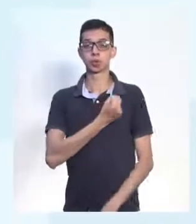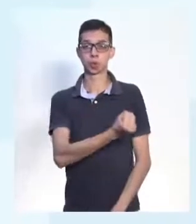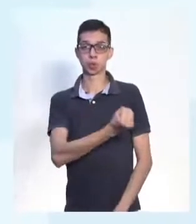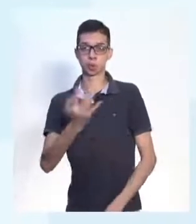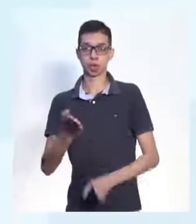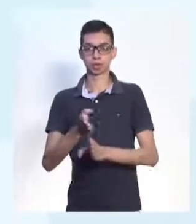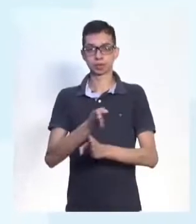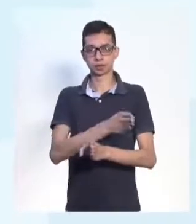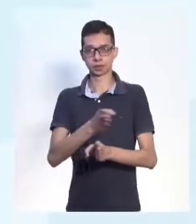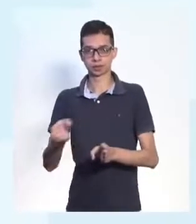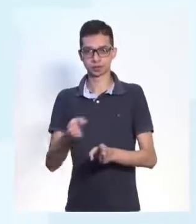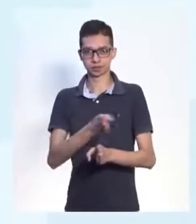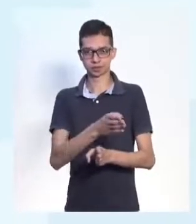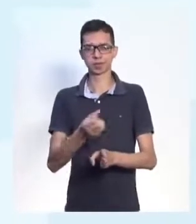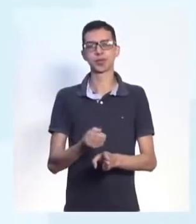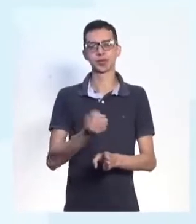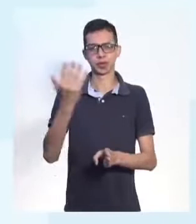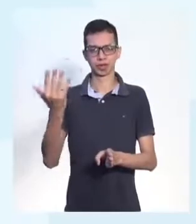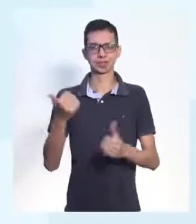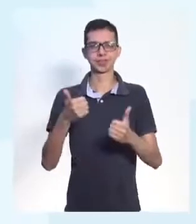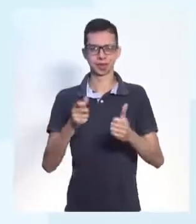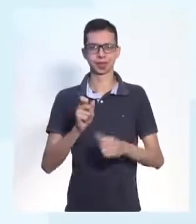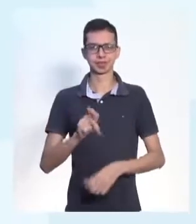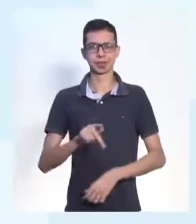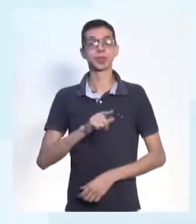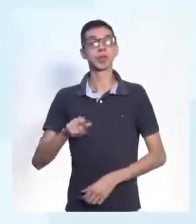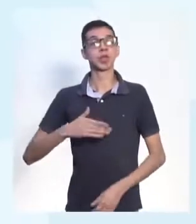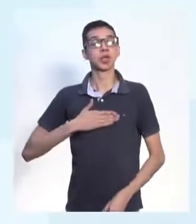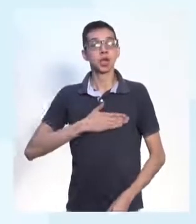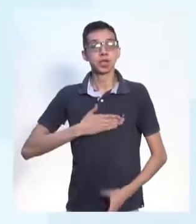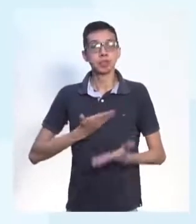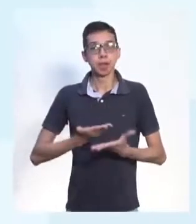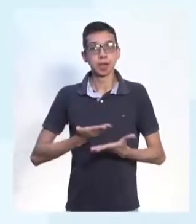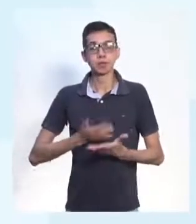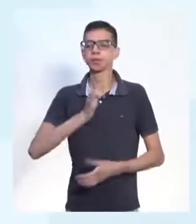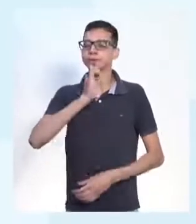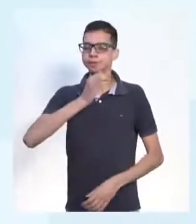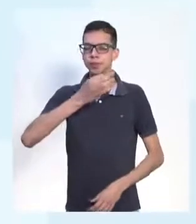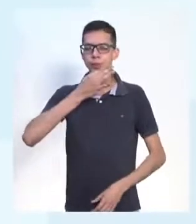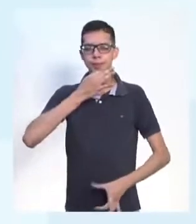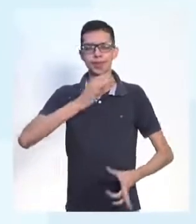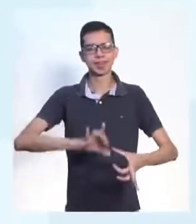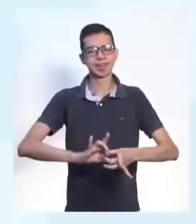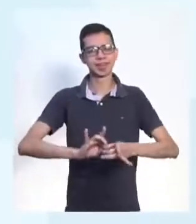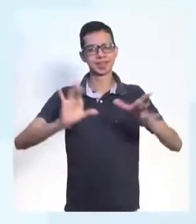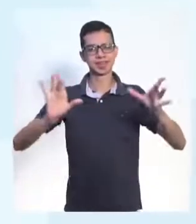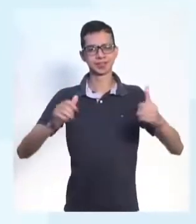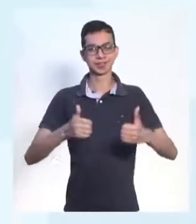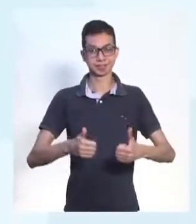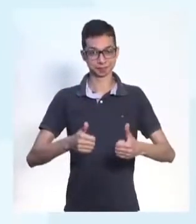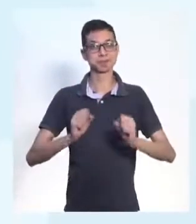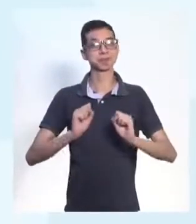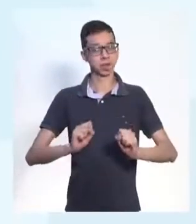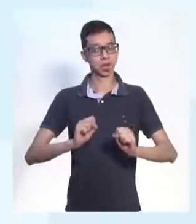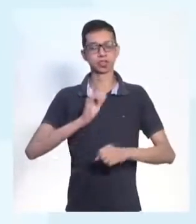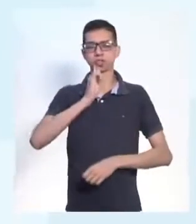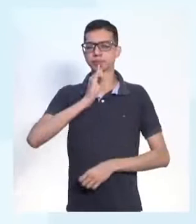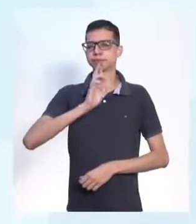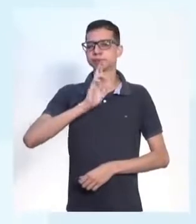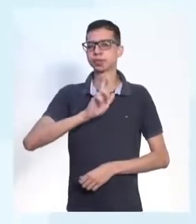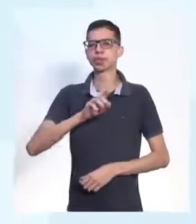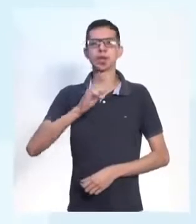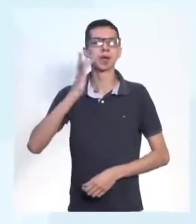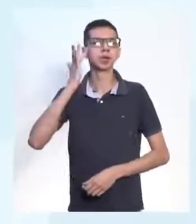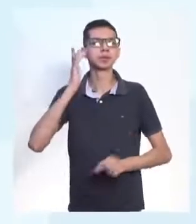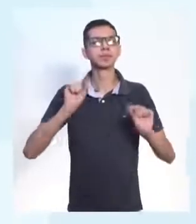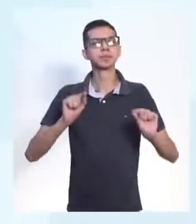acharam da aula, se vocês gostaram ou não, o que vocês acharam. Deem sugestões, né, Sim, Osmar? O que sempre vocês estão achando ou não da